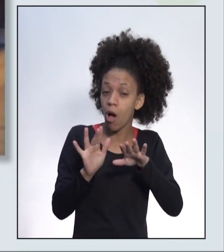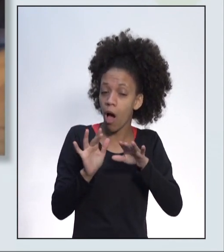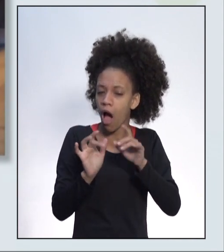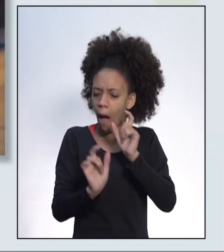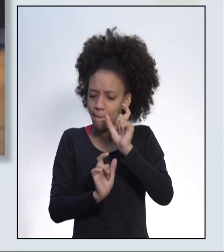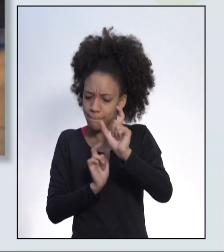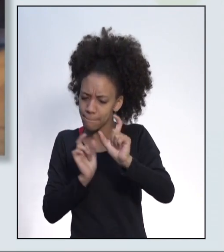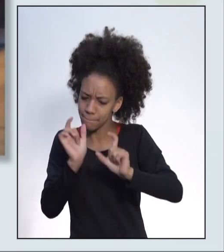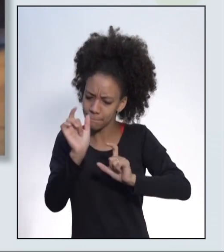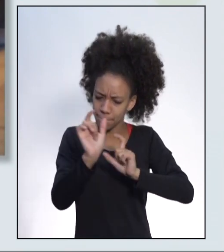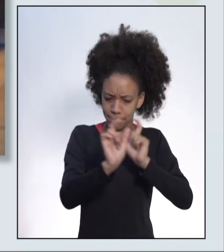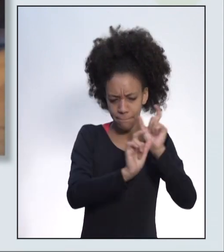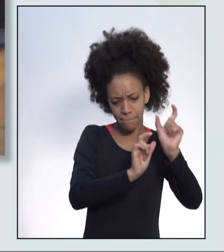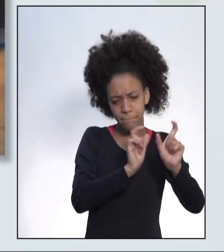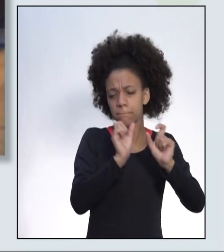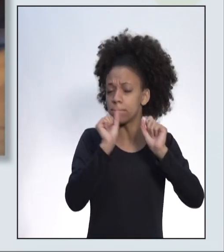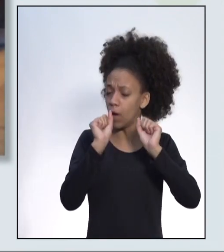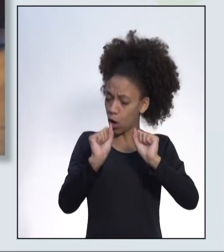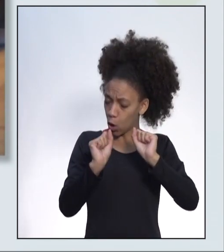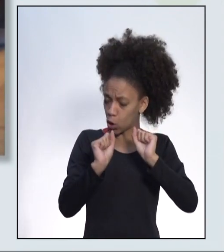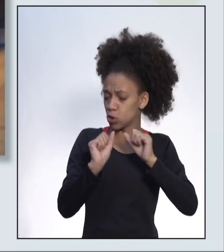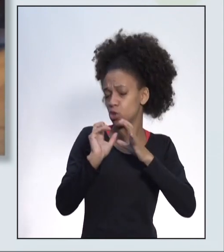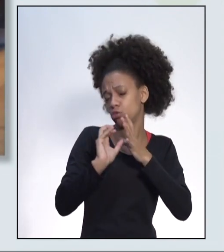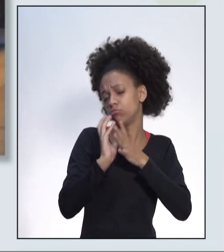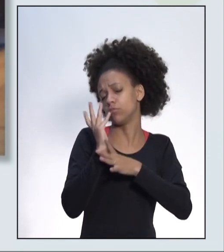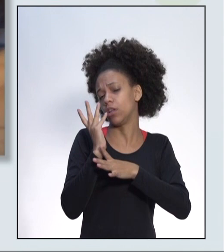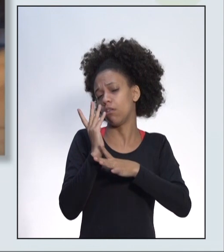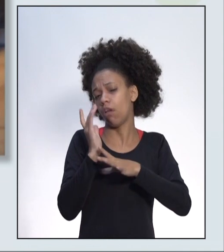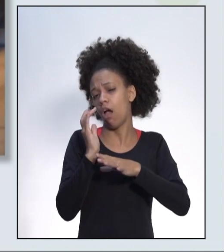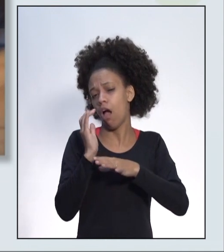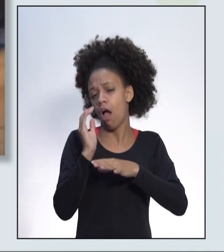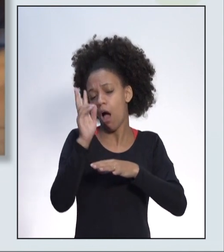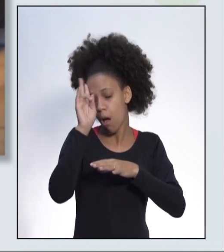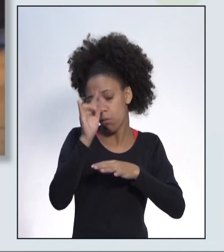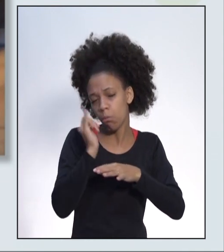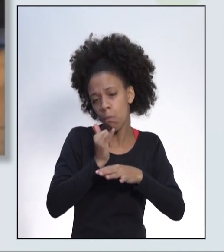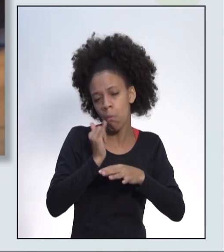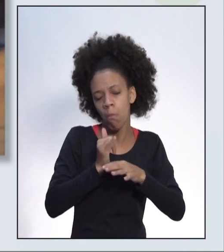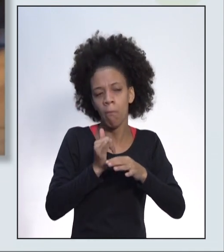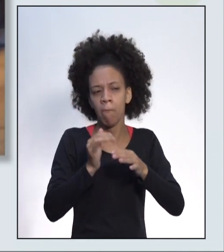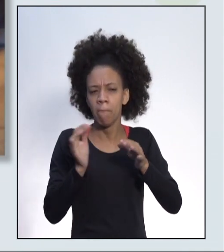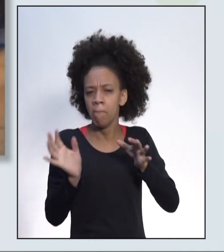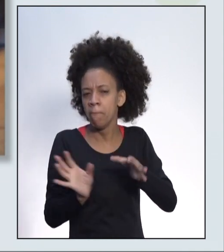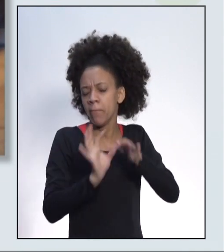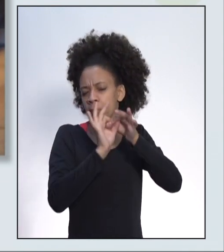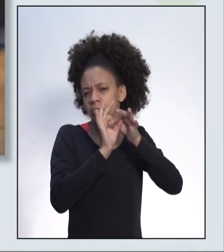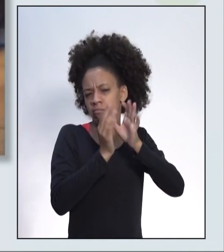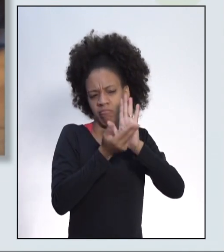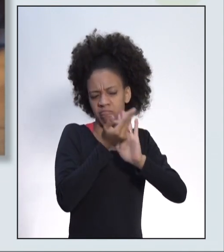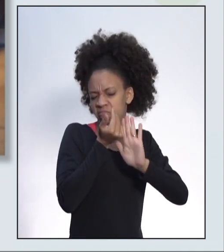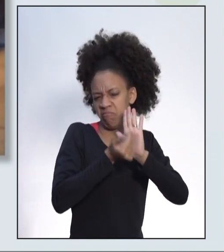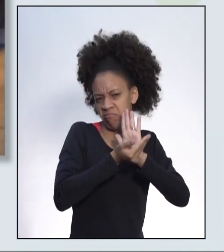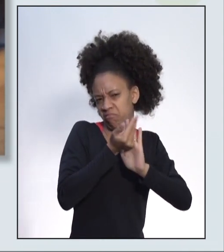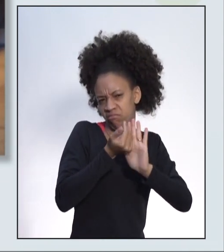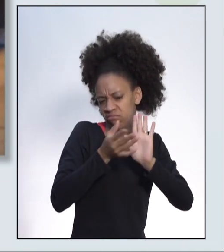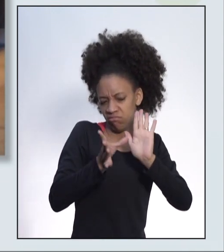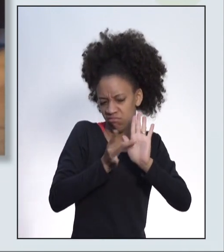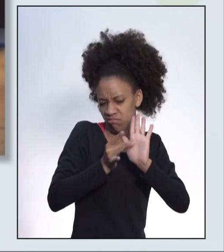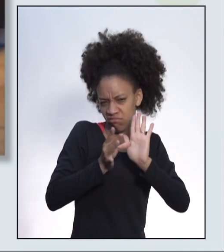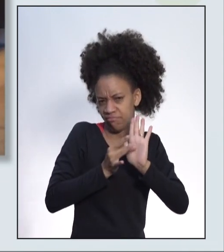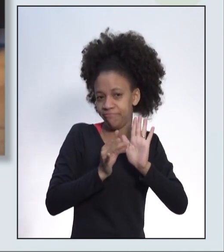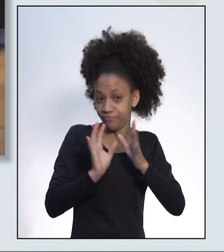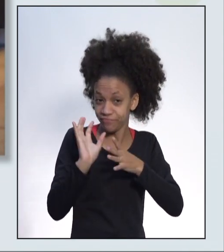também, tá? Eu posso justamente criar outras narrativas aliadas aos desenhos, às colagens. Vocês estão criando junto,